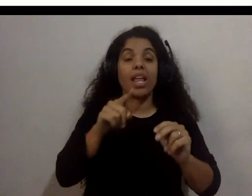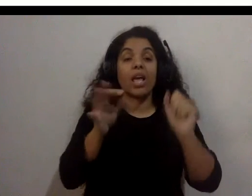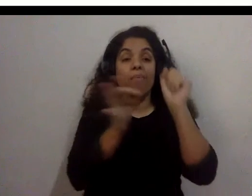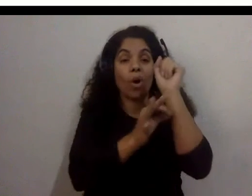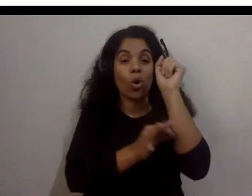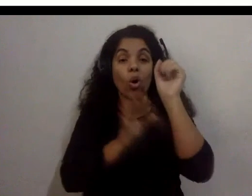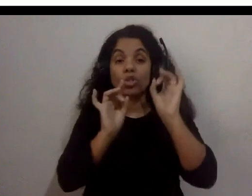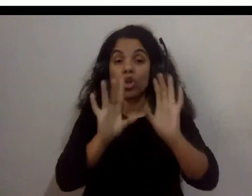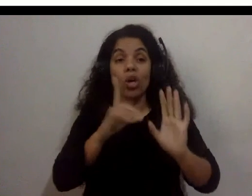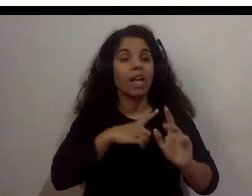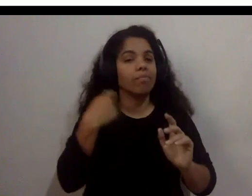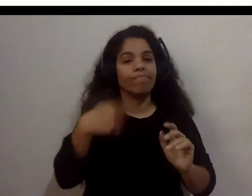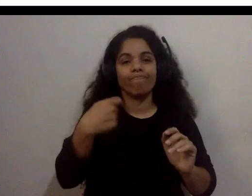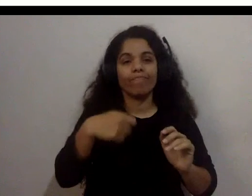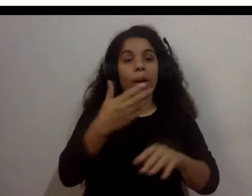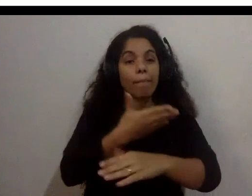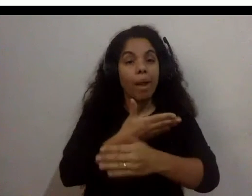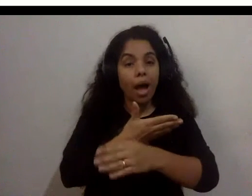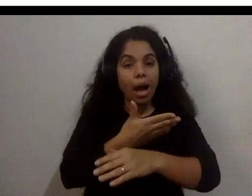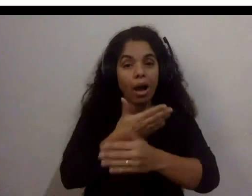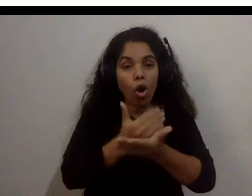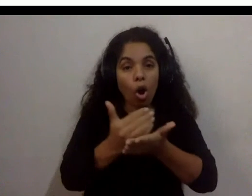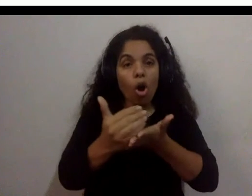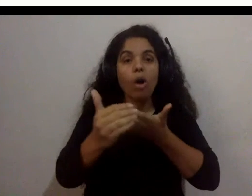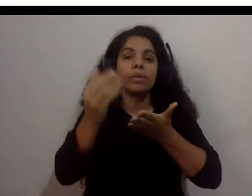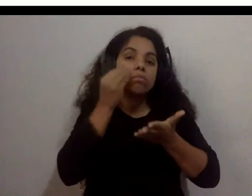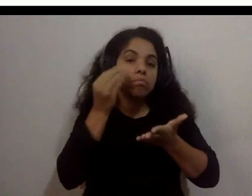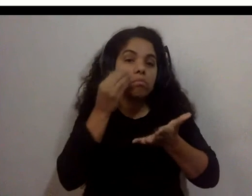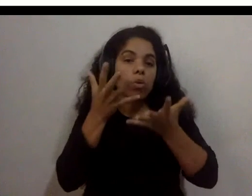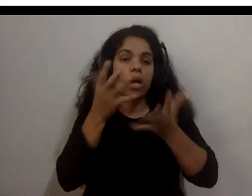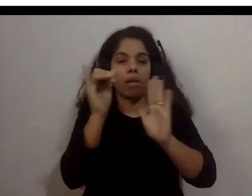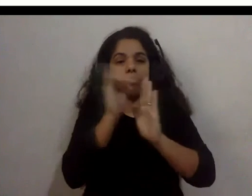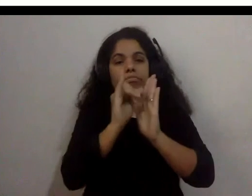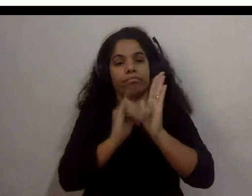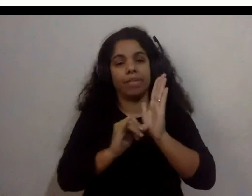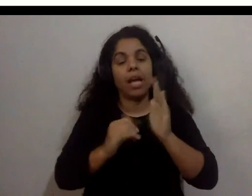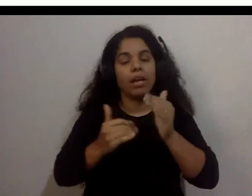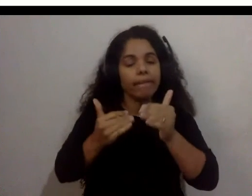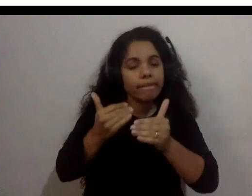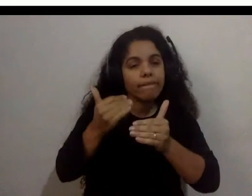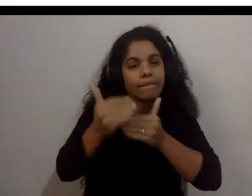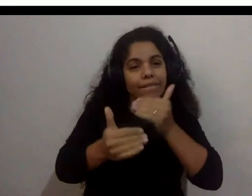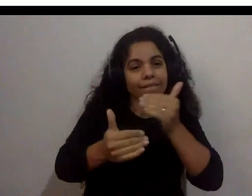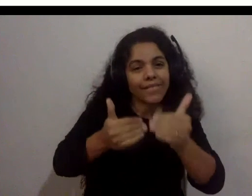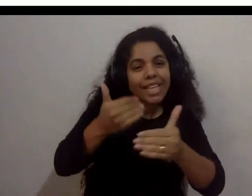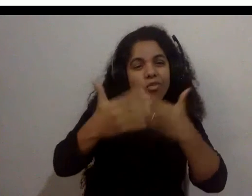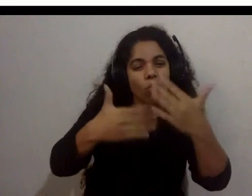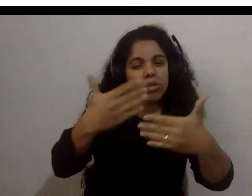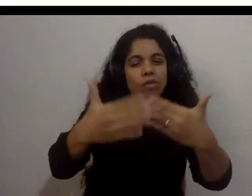tenho só o necessário para começar a testar o que eu quero implementar. E à medida que eu for desenvolvendo o meu